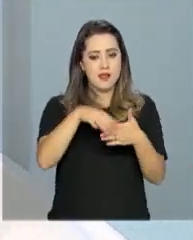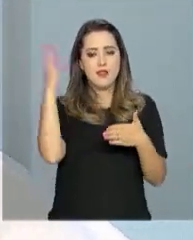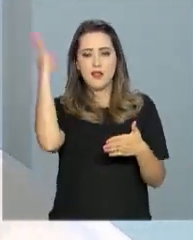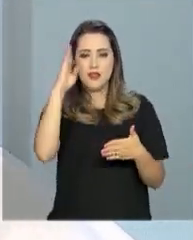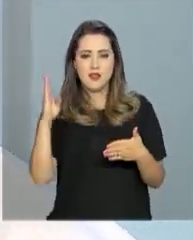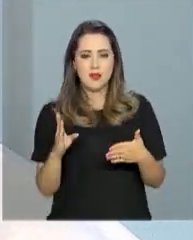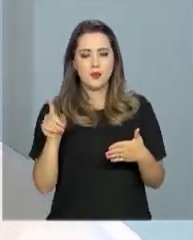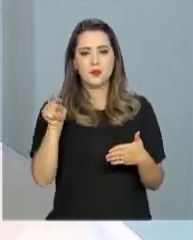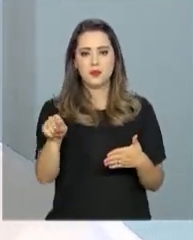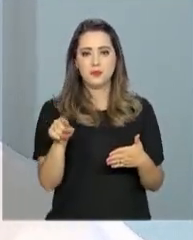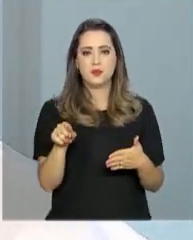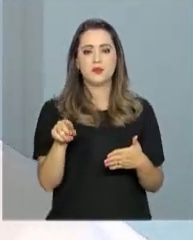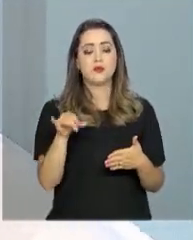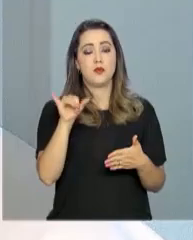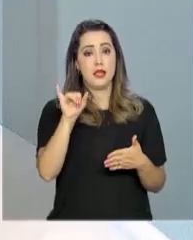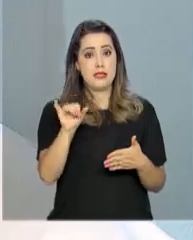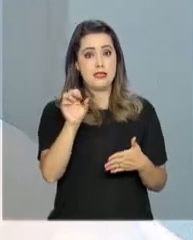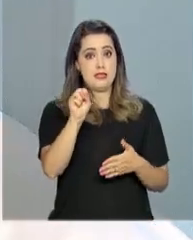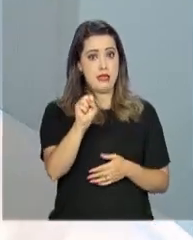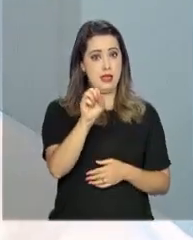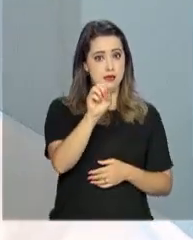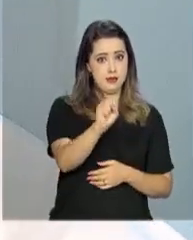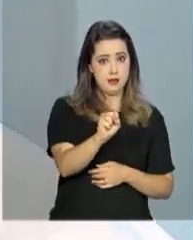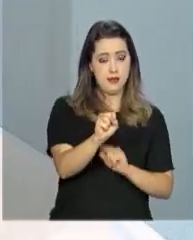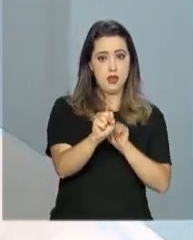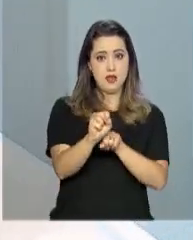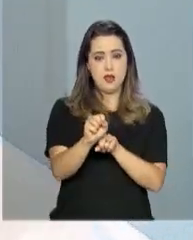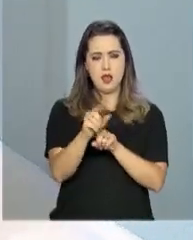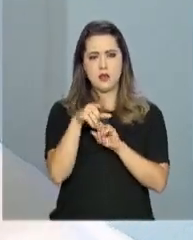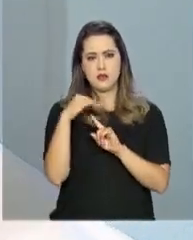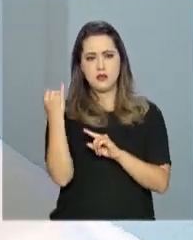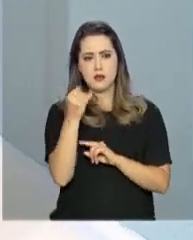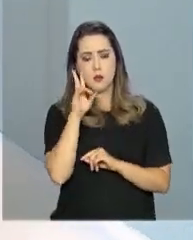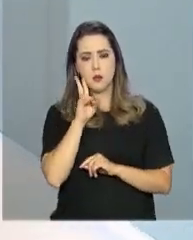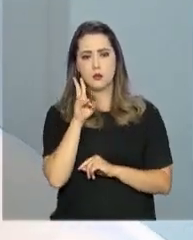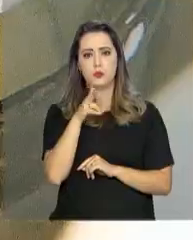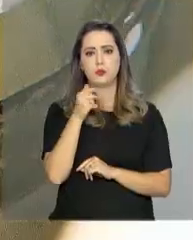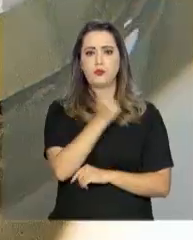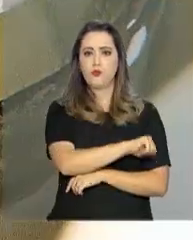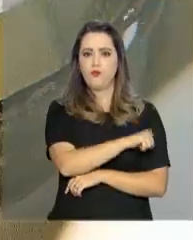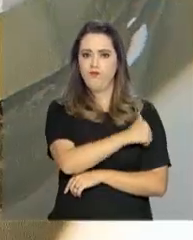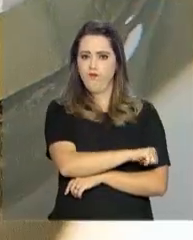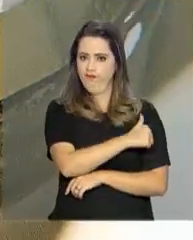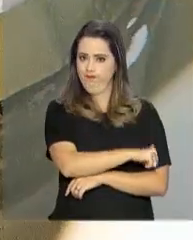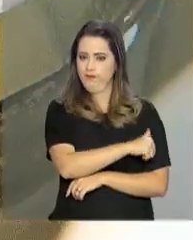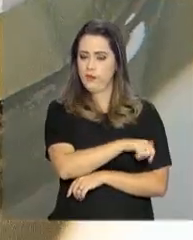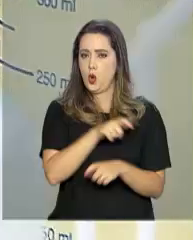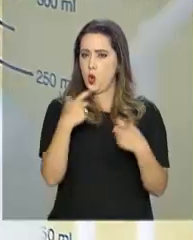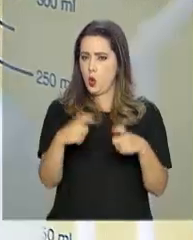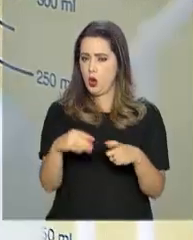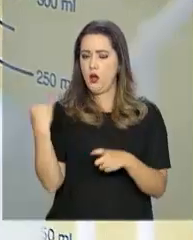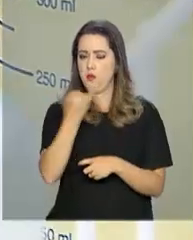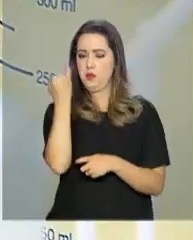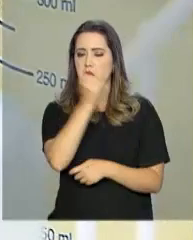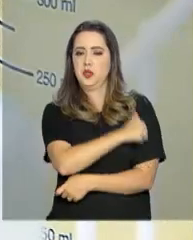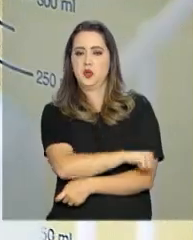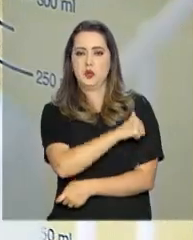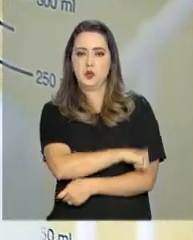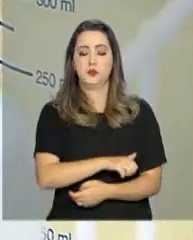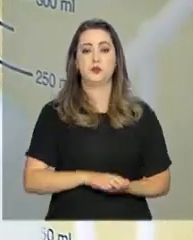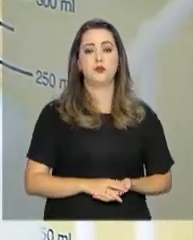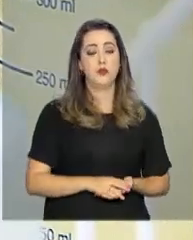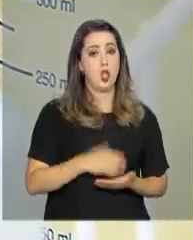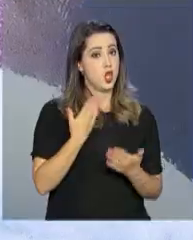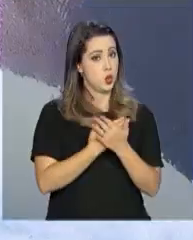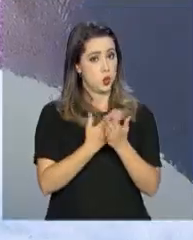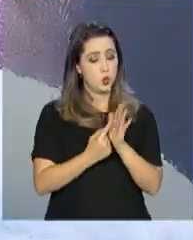O IFF, que é o Centro de Referência Global Leite Humano no Rio de Janeiro. Estudos apontam que 200